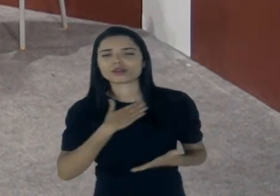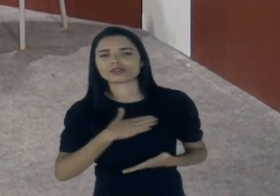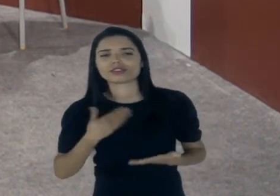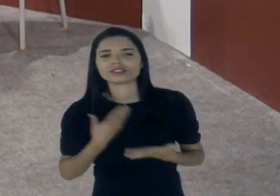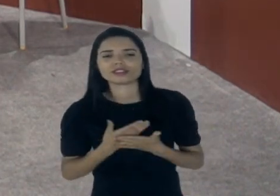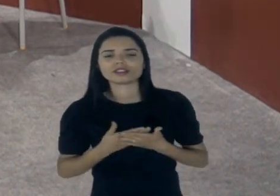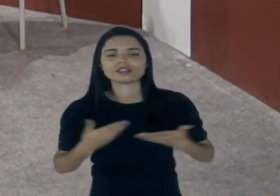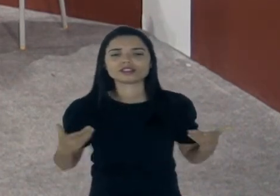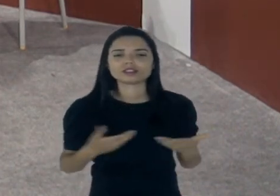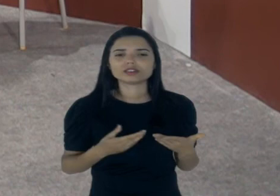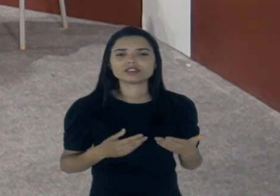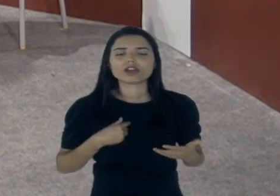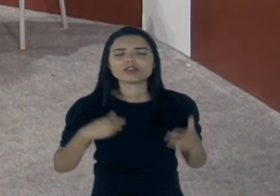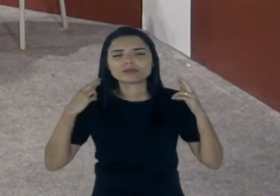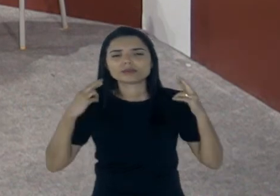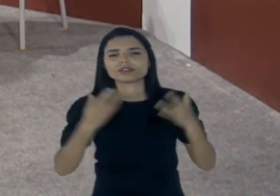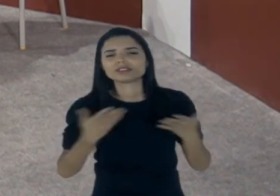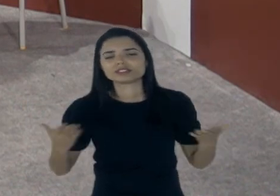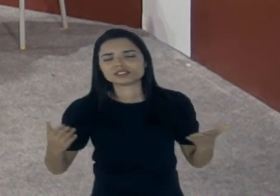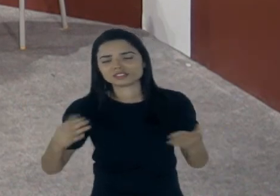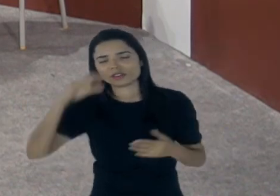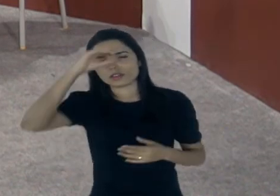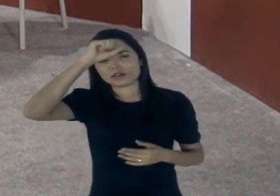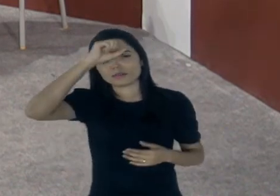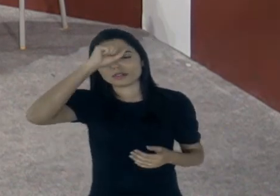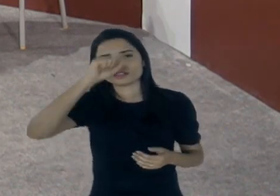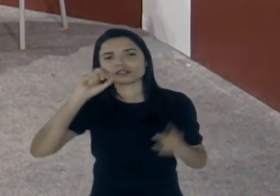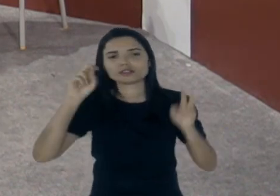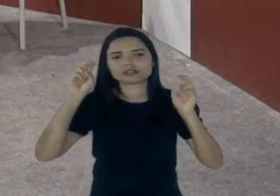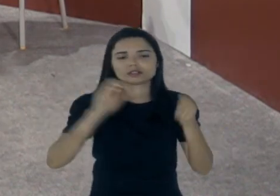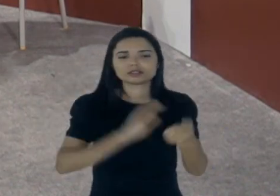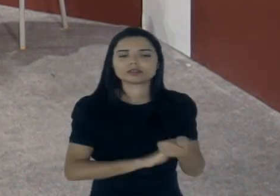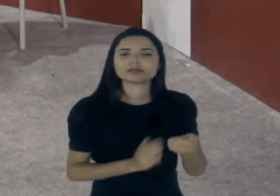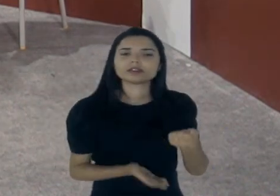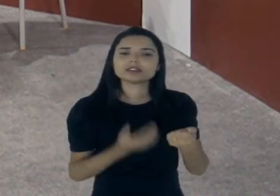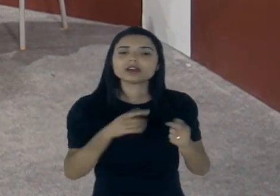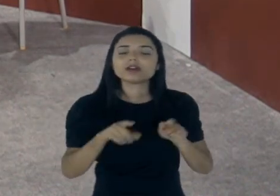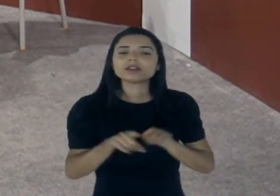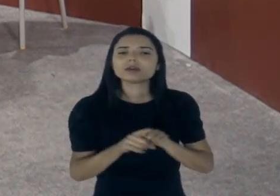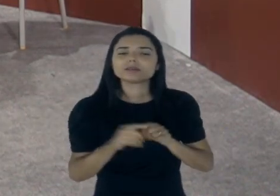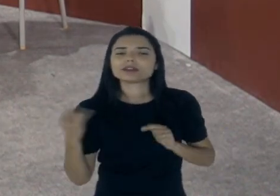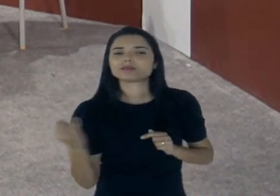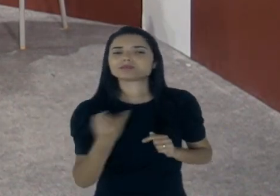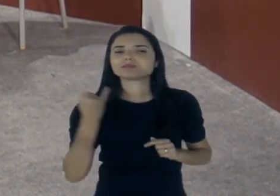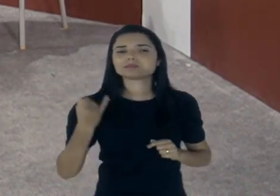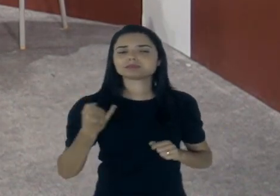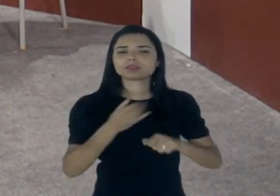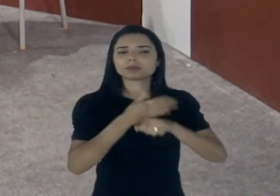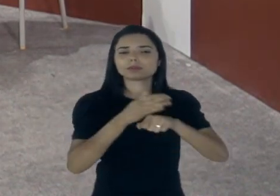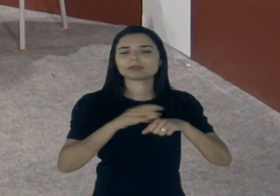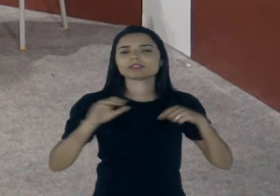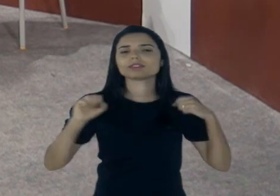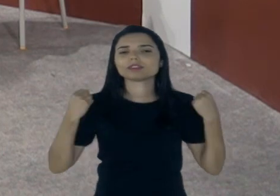vocês tenham aprendido bastante coisa sobre a hipertensão e sobre essa condição da atividade física na promoção da